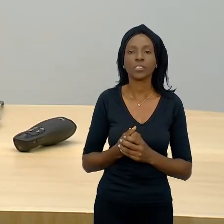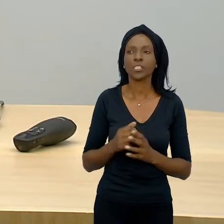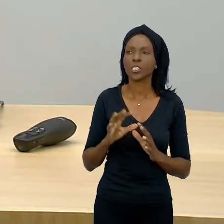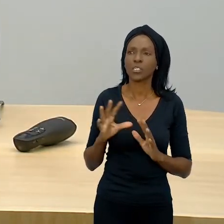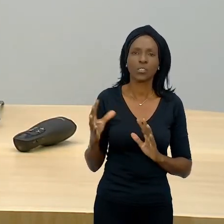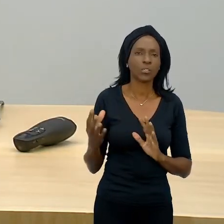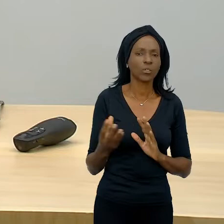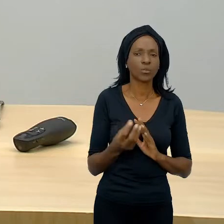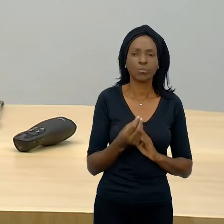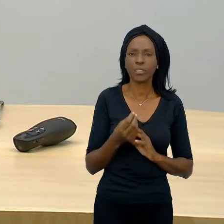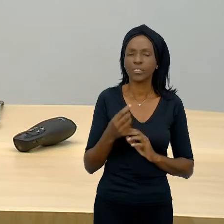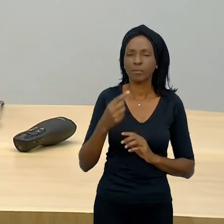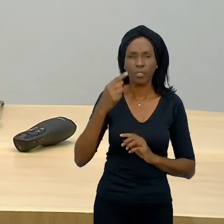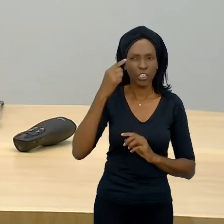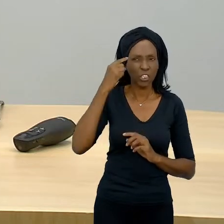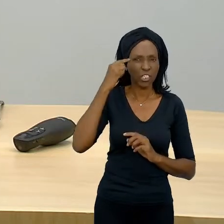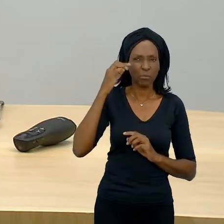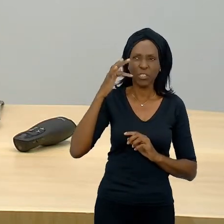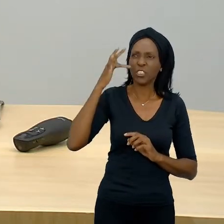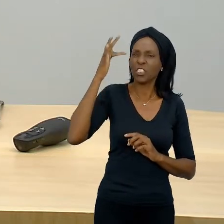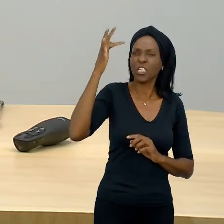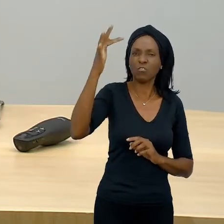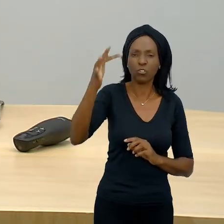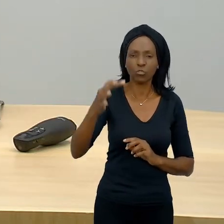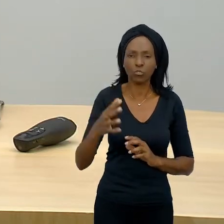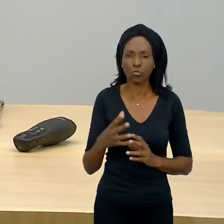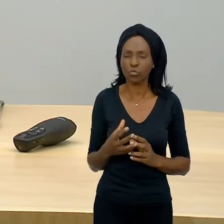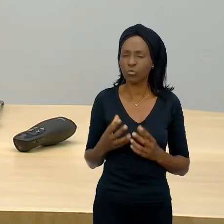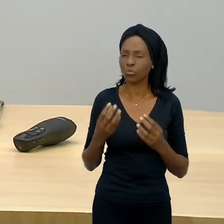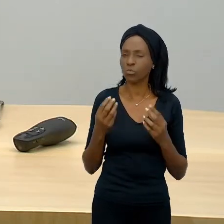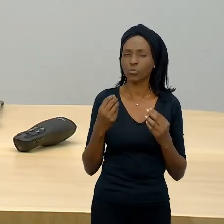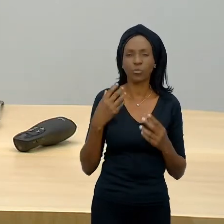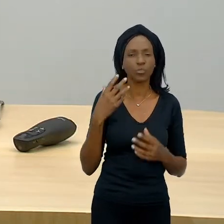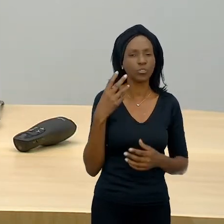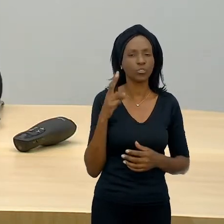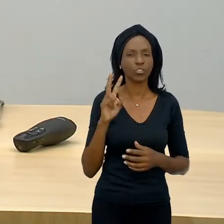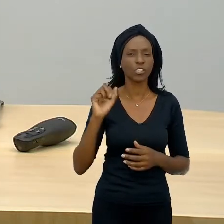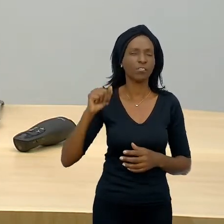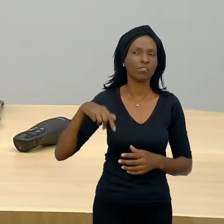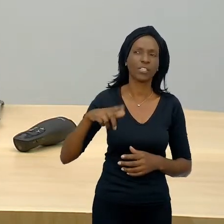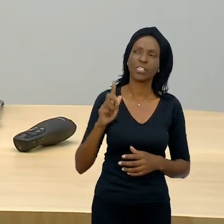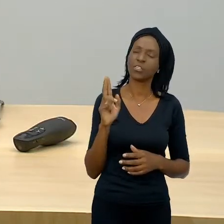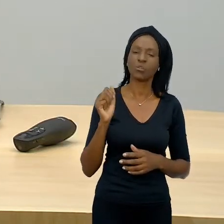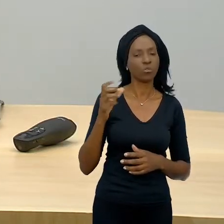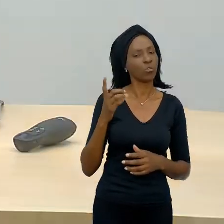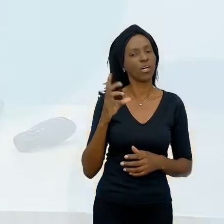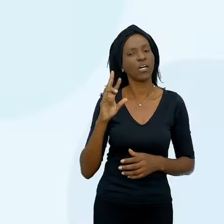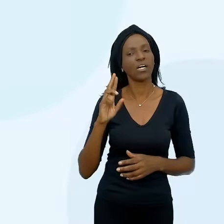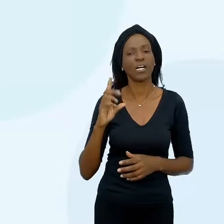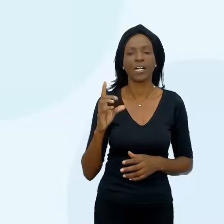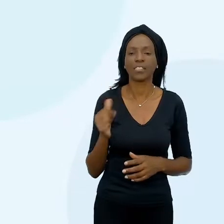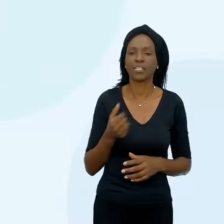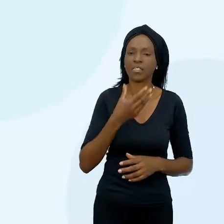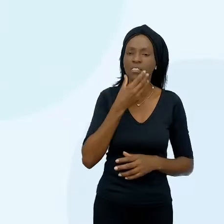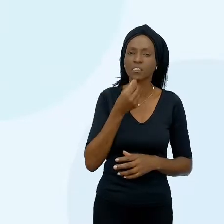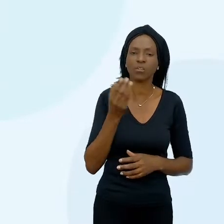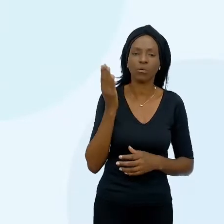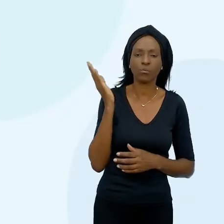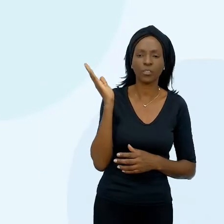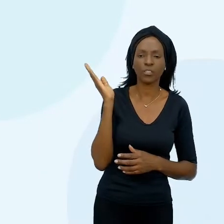absolutamente visionário, vanguardista, ele era demais, né? Esse escritor inglês chamado George